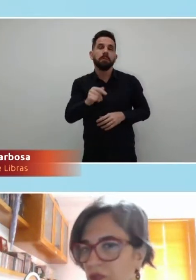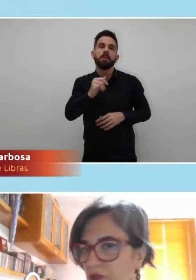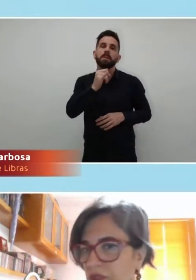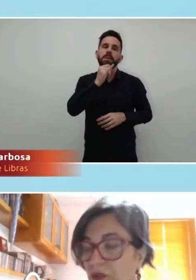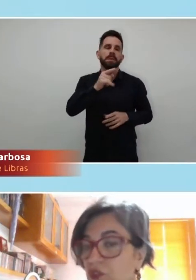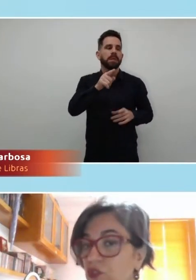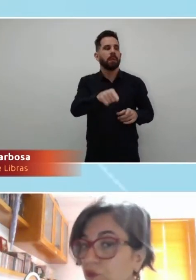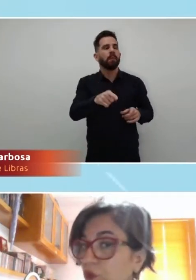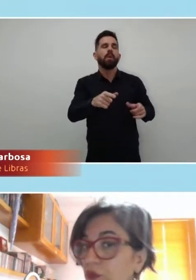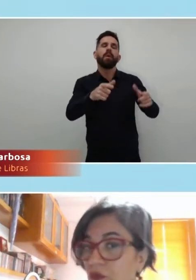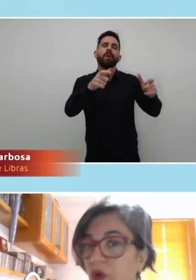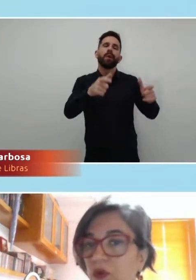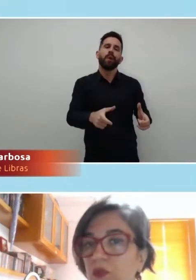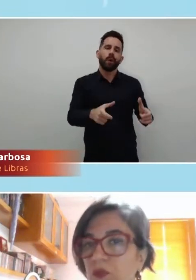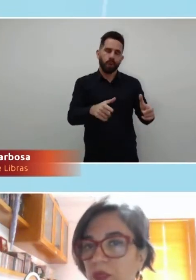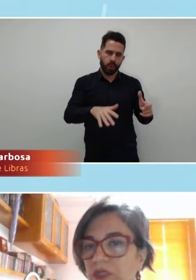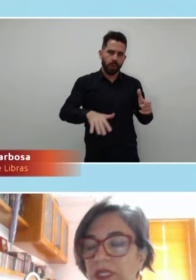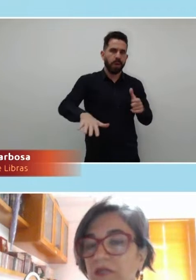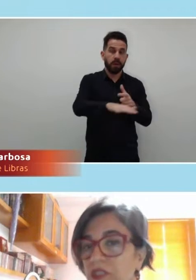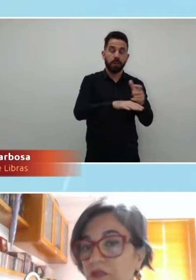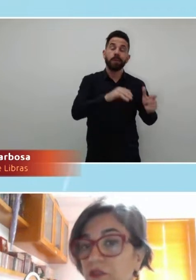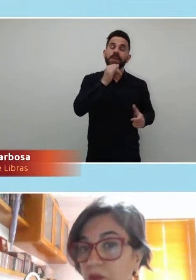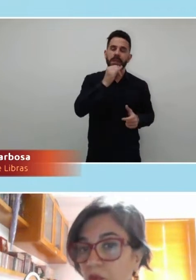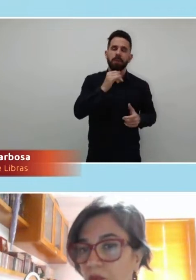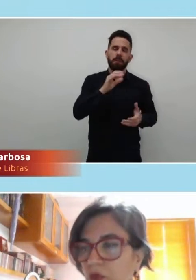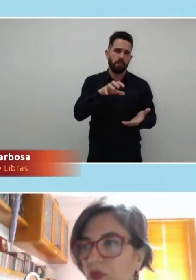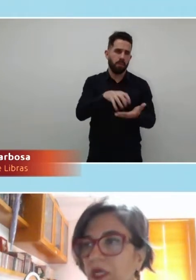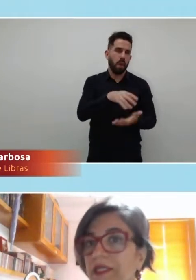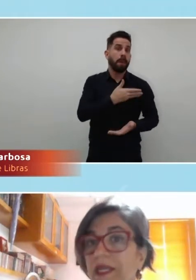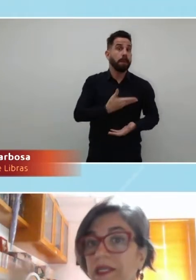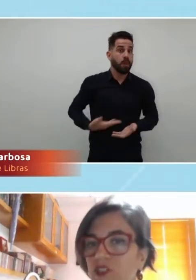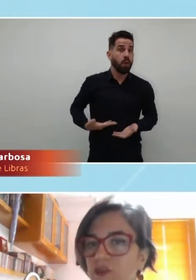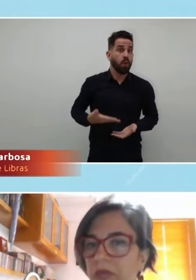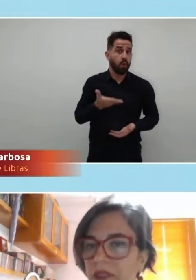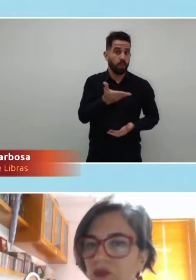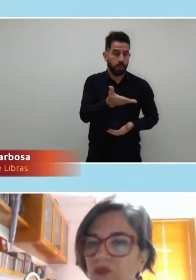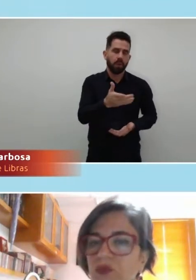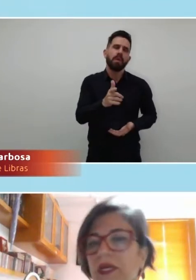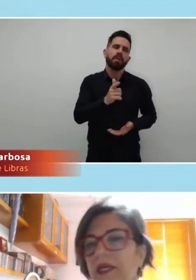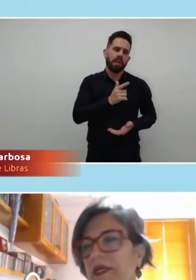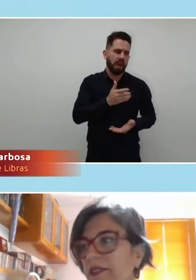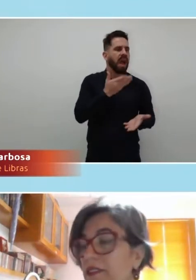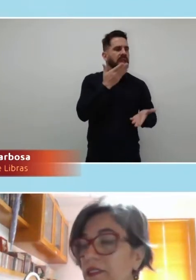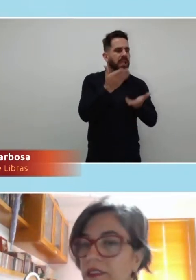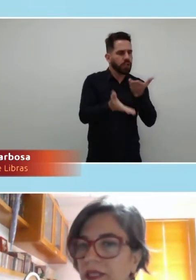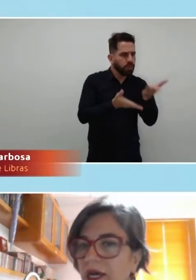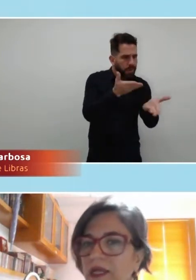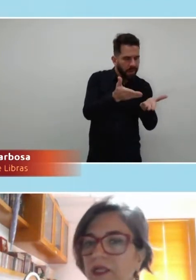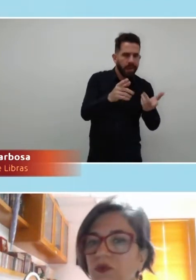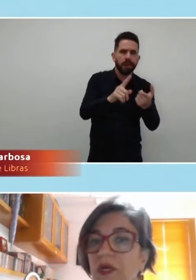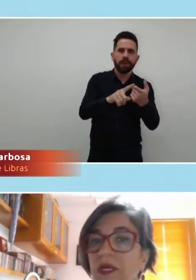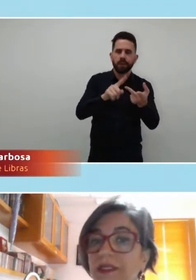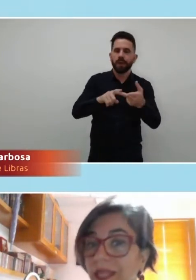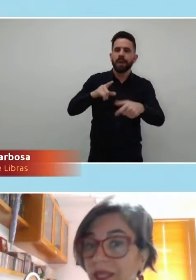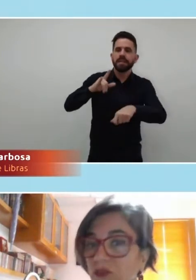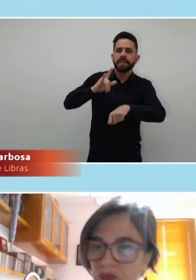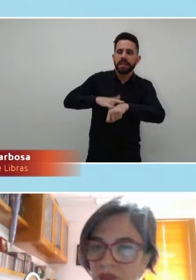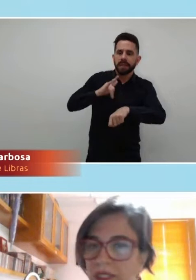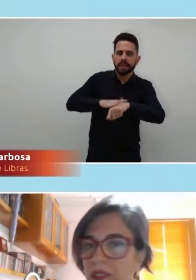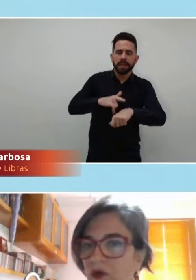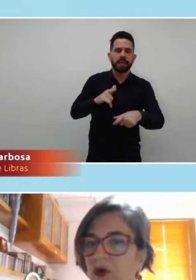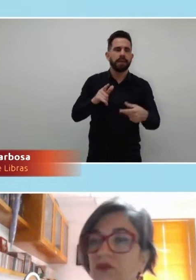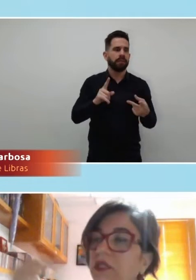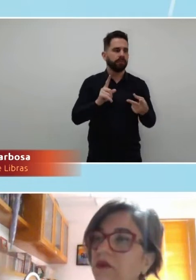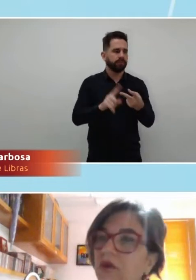construído. Então, a gente foi num órgão público, né? Num serviço público. Tem atendimento, tem sanitário, dentro